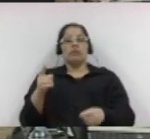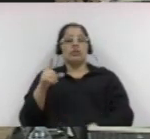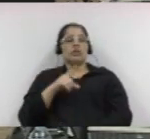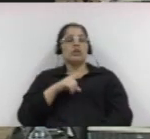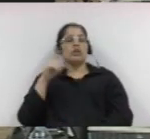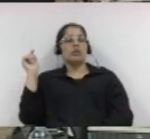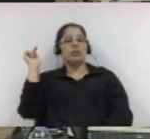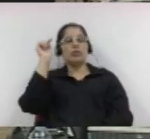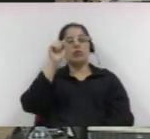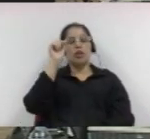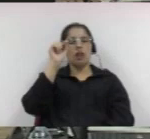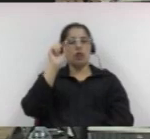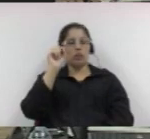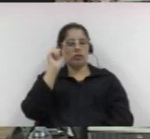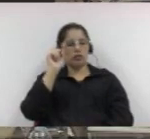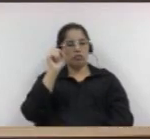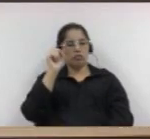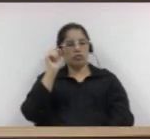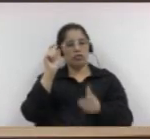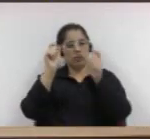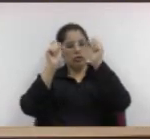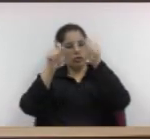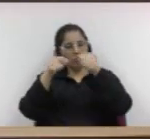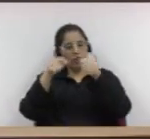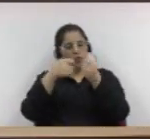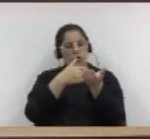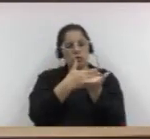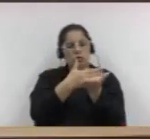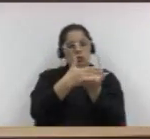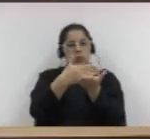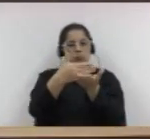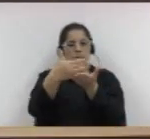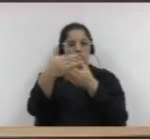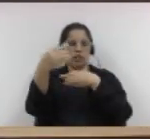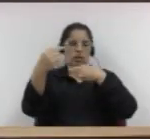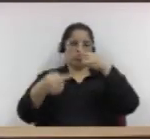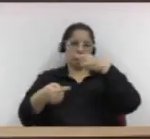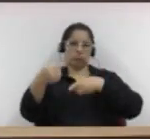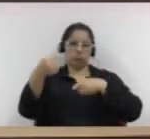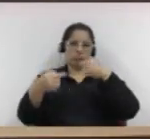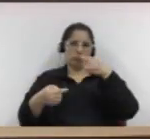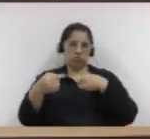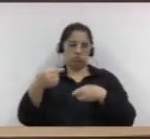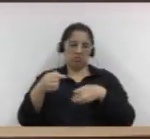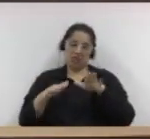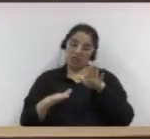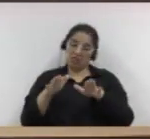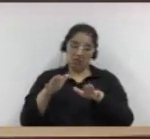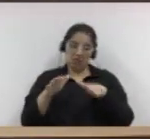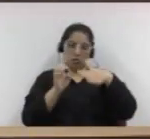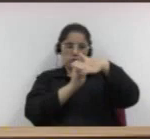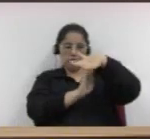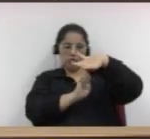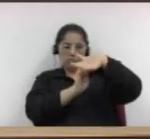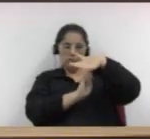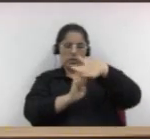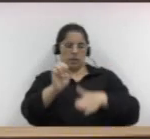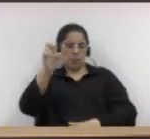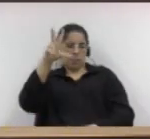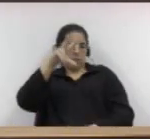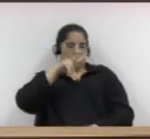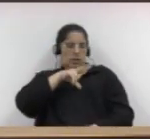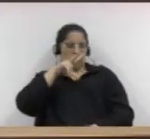talvez já possibilitasse um pouco essa discussão, quem sabe com a iniciativa privada, num primeiro momento, né? Para